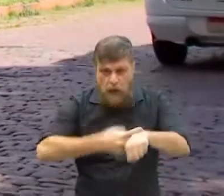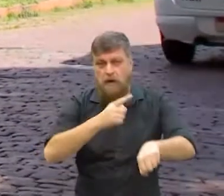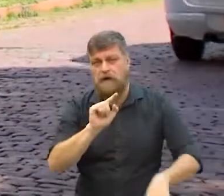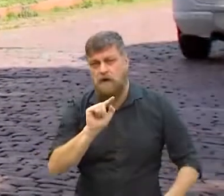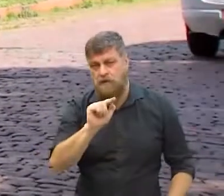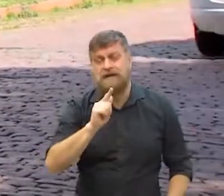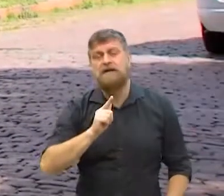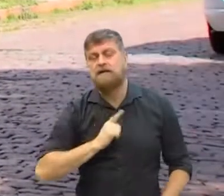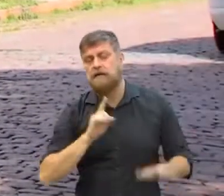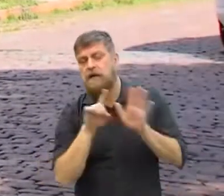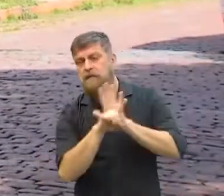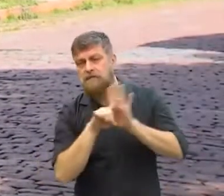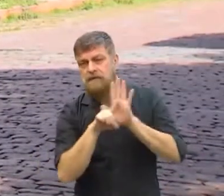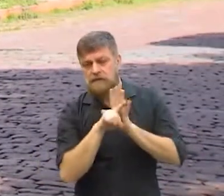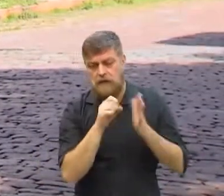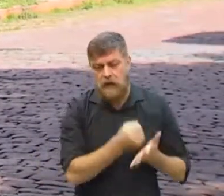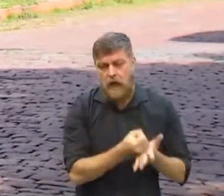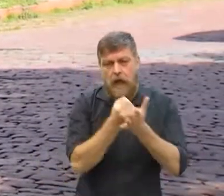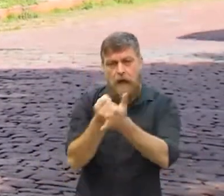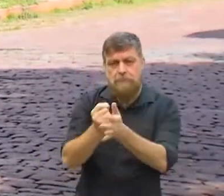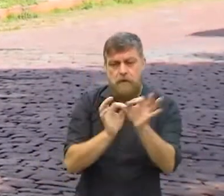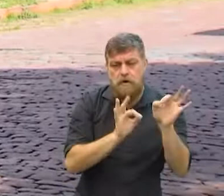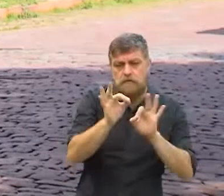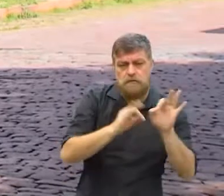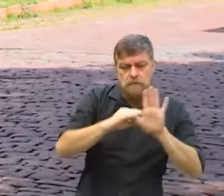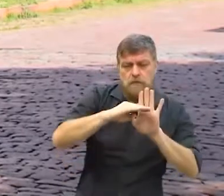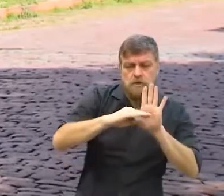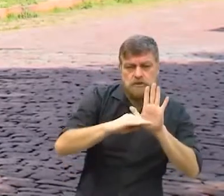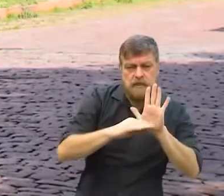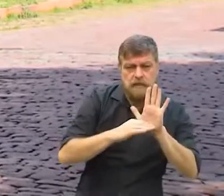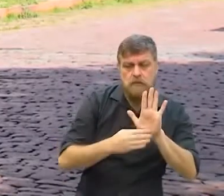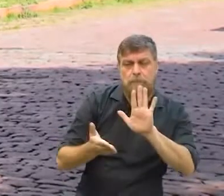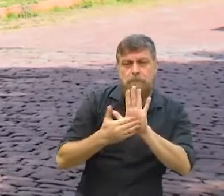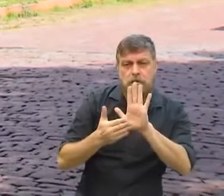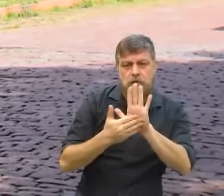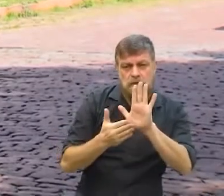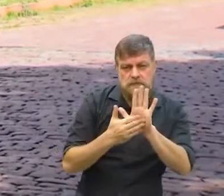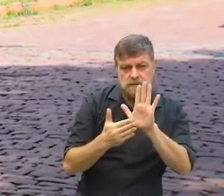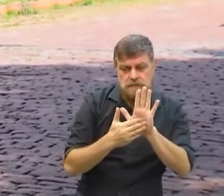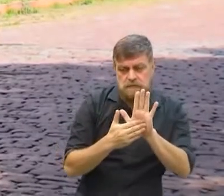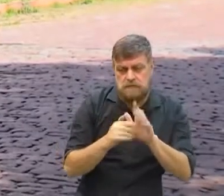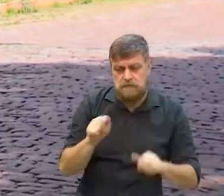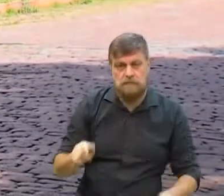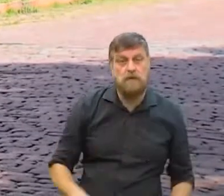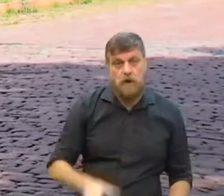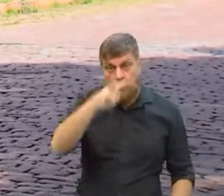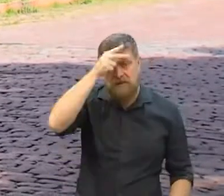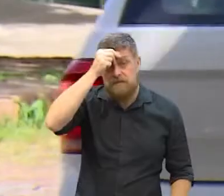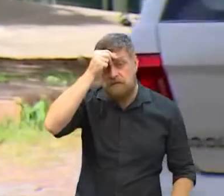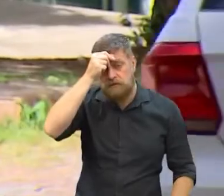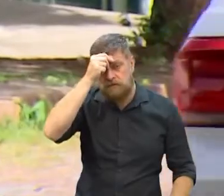se tinha algum socorro, algum projeto, alguma proposta para o